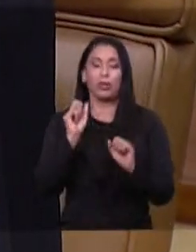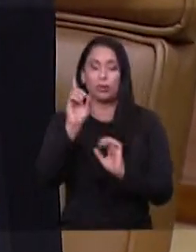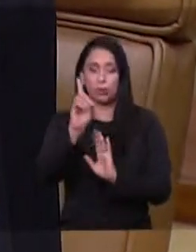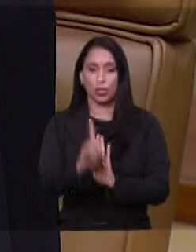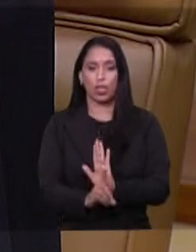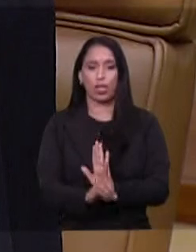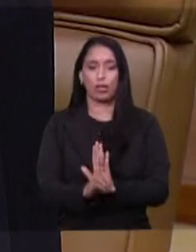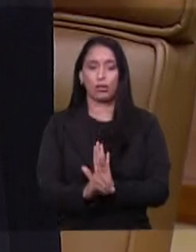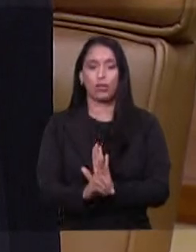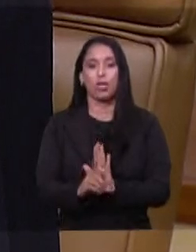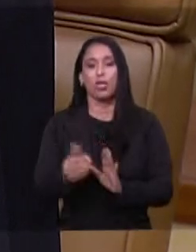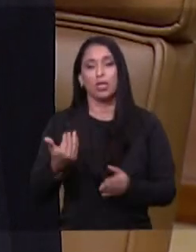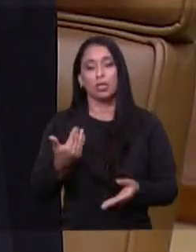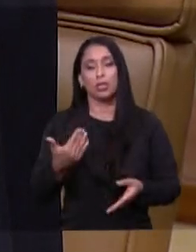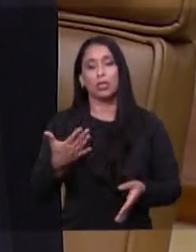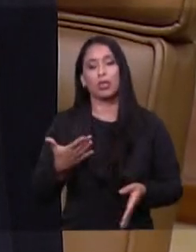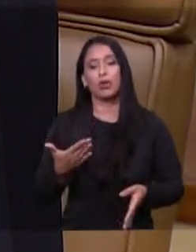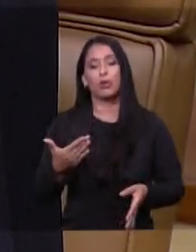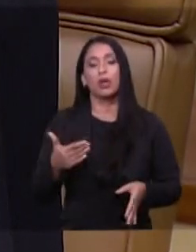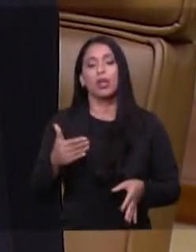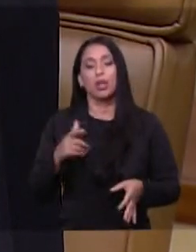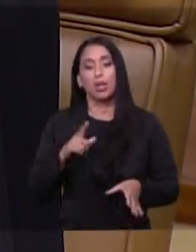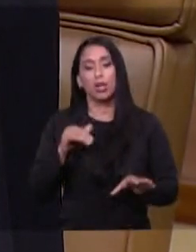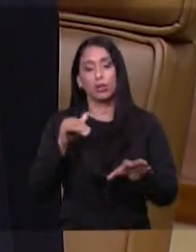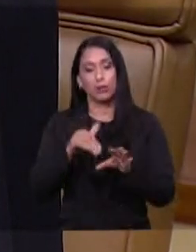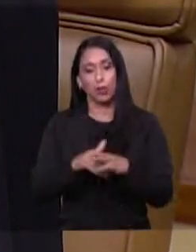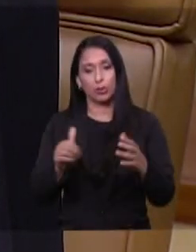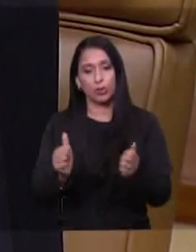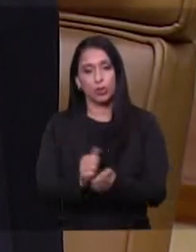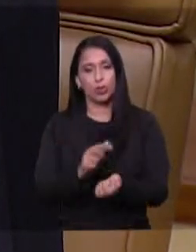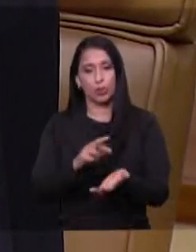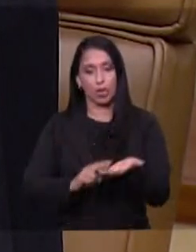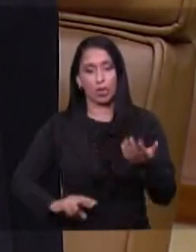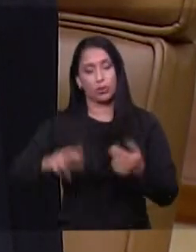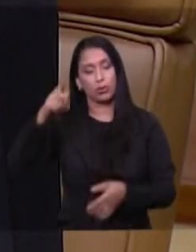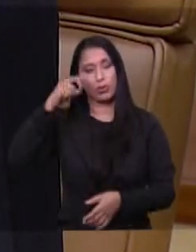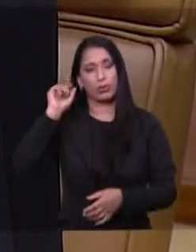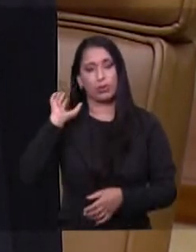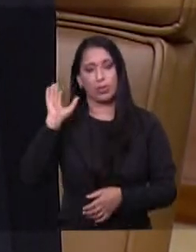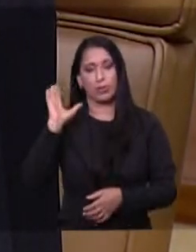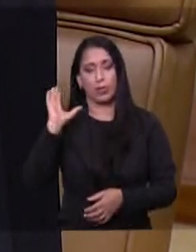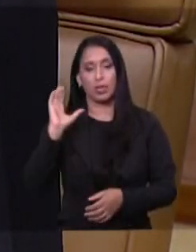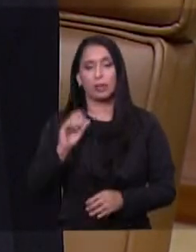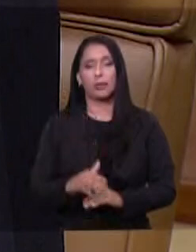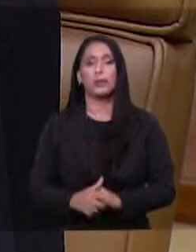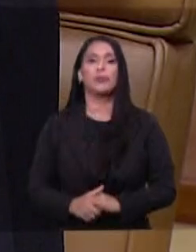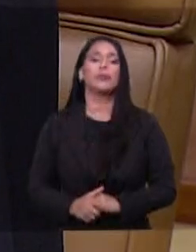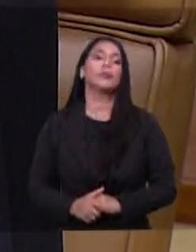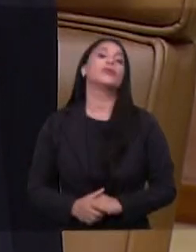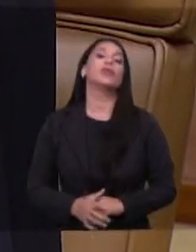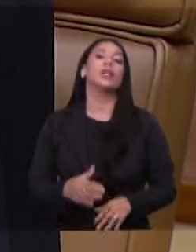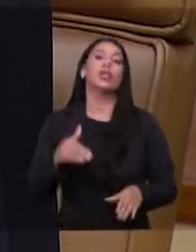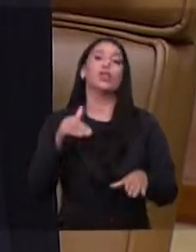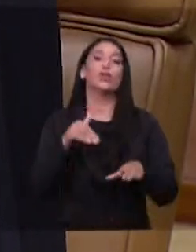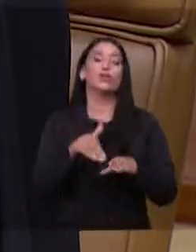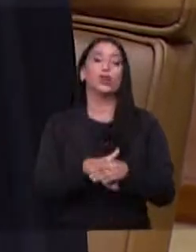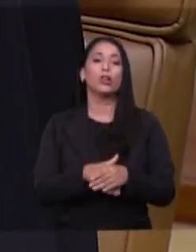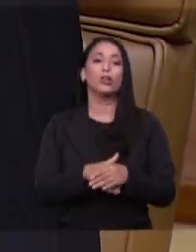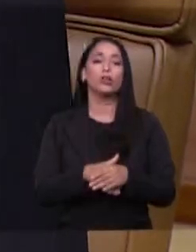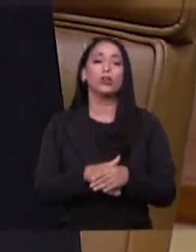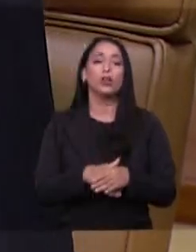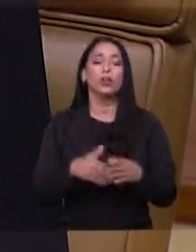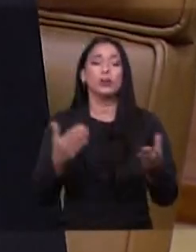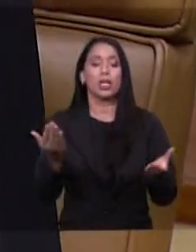linha, acompanho a eminente relatora ministra Rosa Weber e voto pela procedência